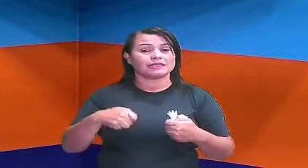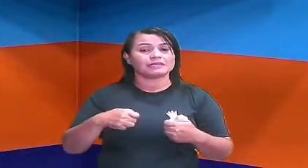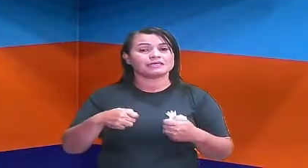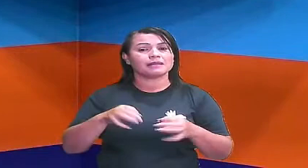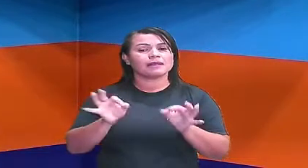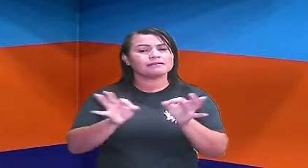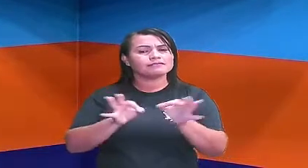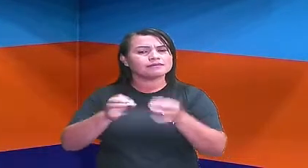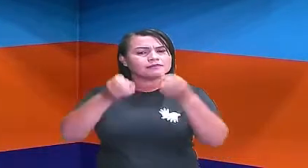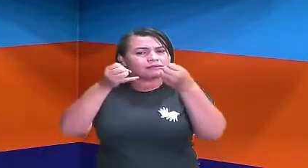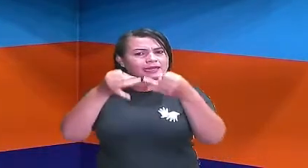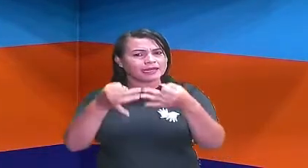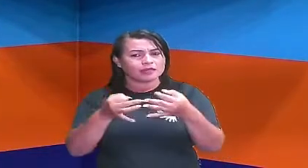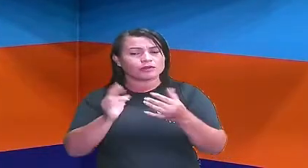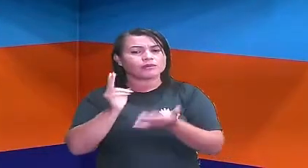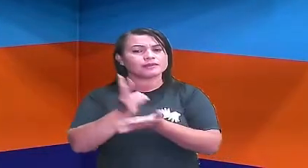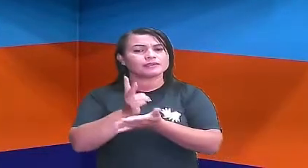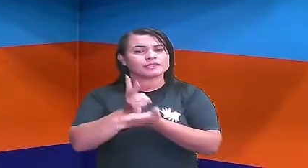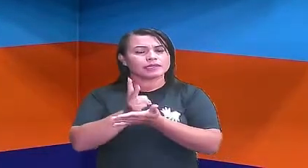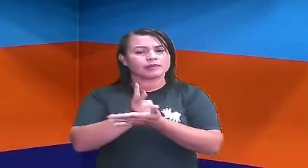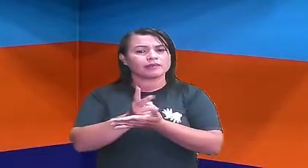toda vez vocês vão pegar lá